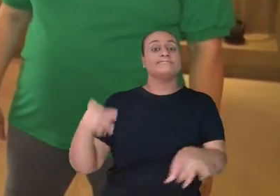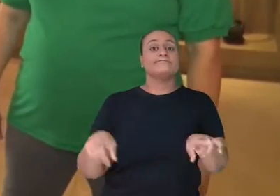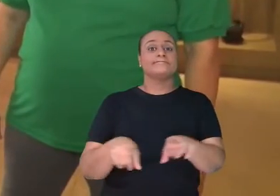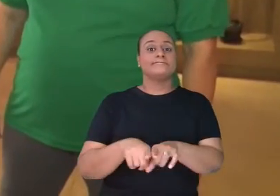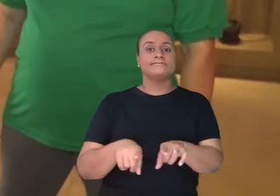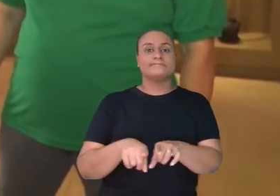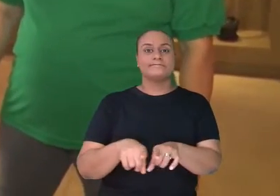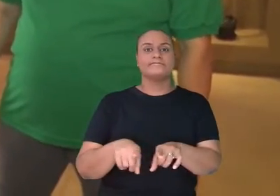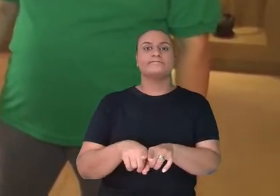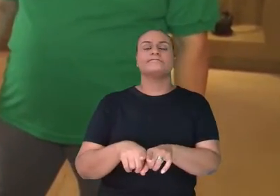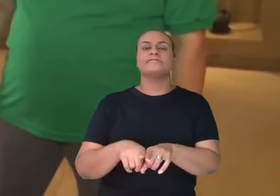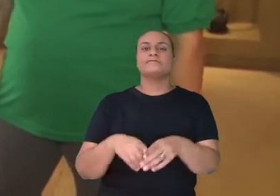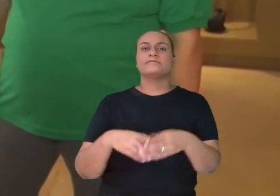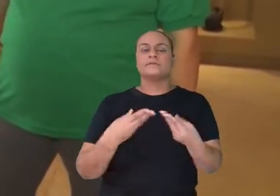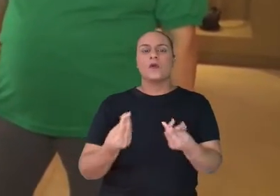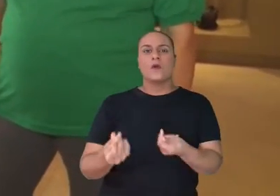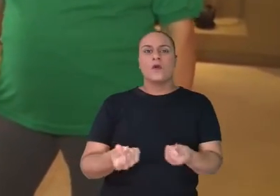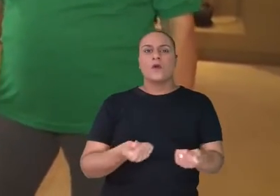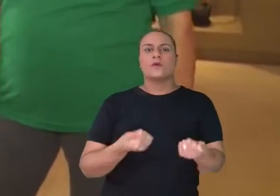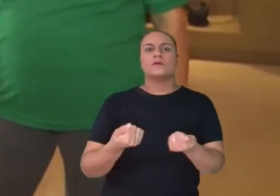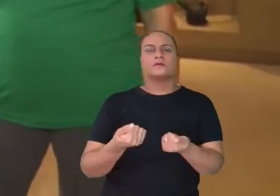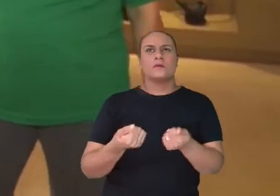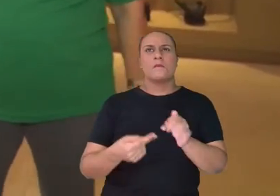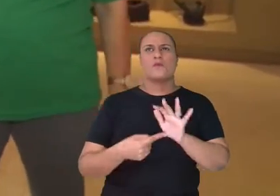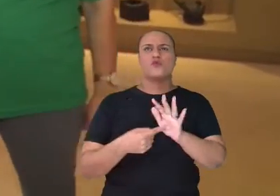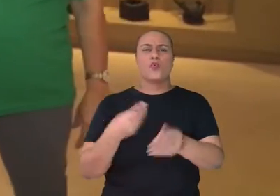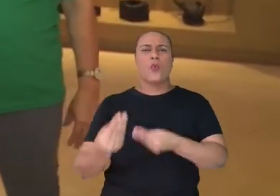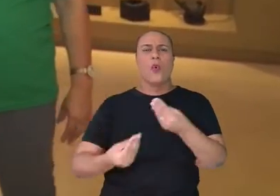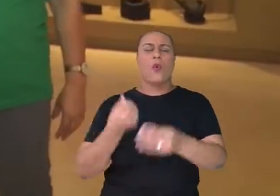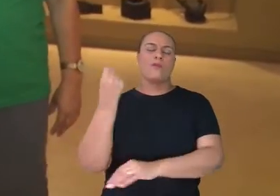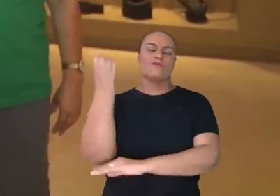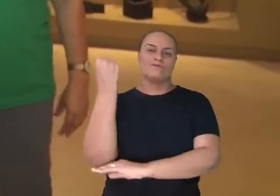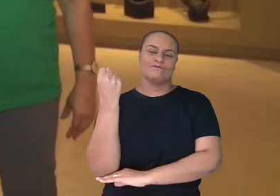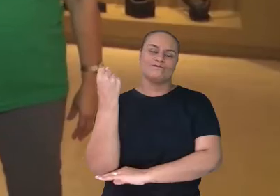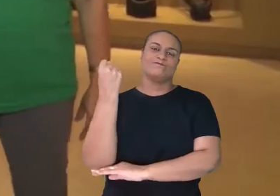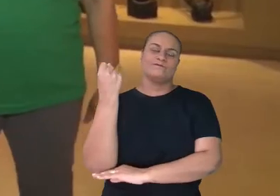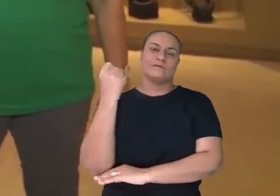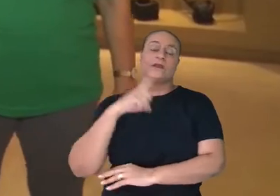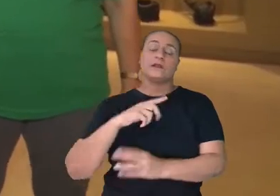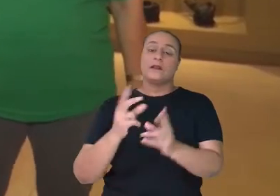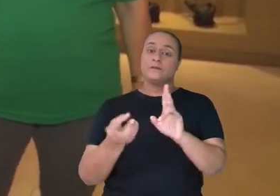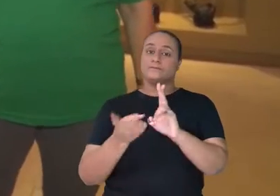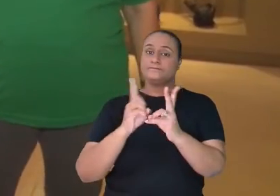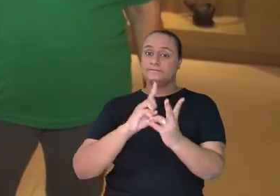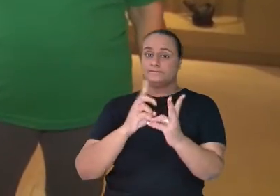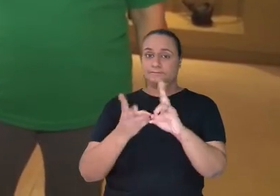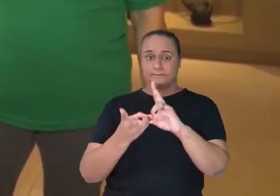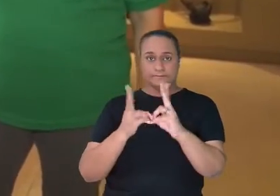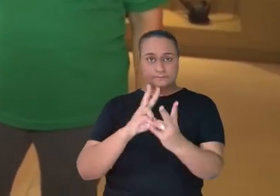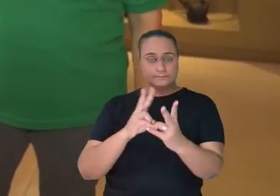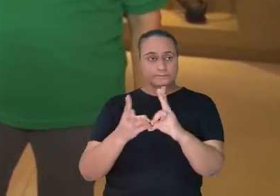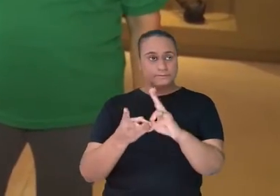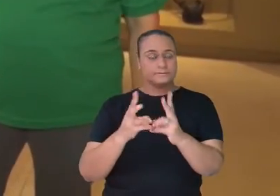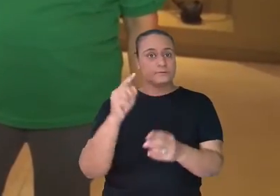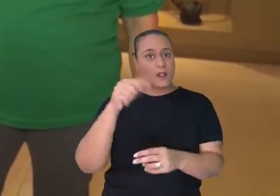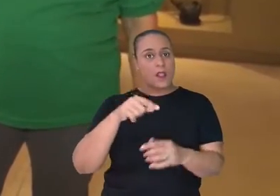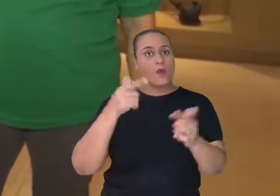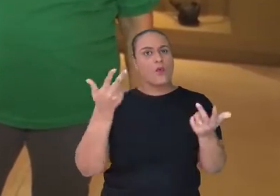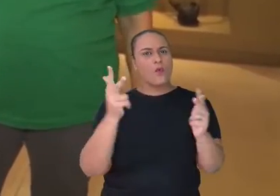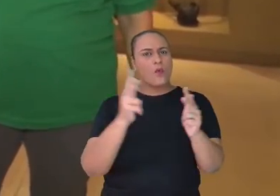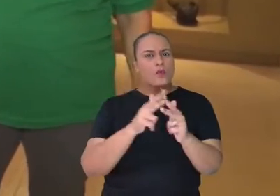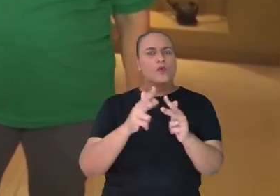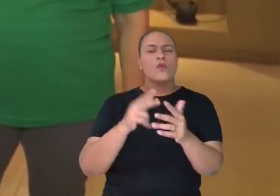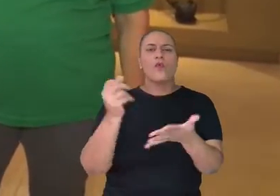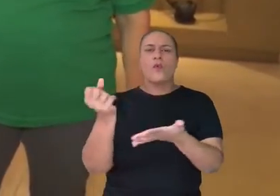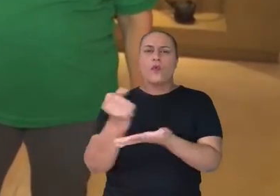dessa plasticidade da resistência, porque a gente tem a capoeira que, ao mesmo tempo que ela é uma luta, ela é um jogo,